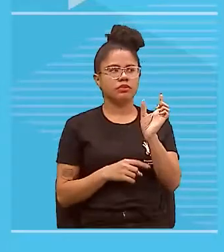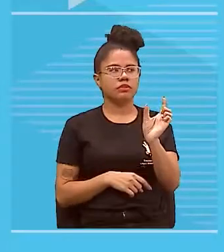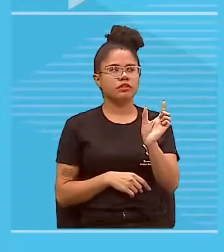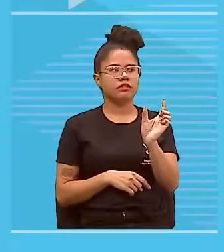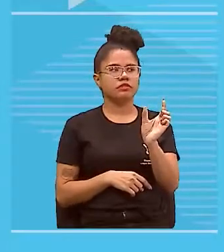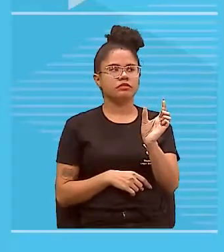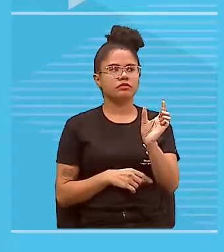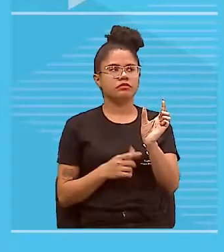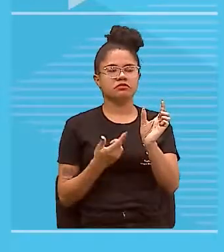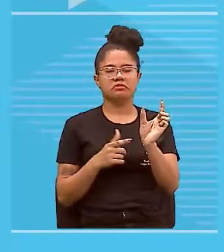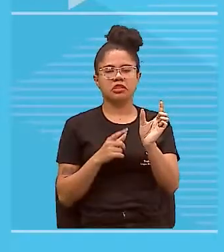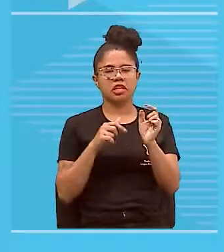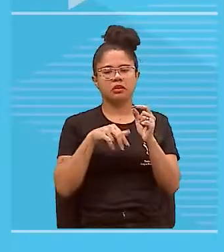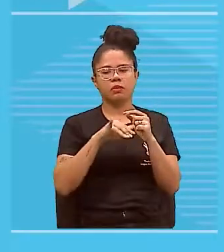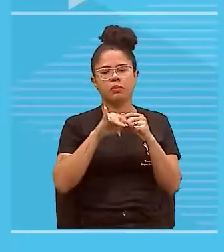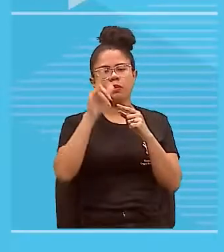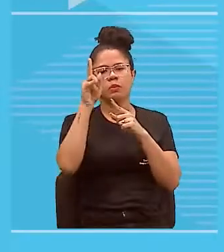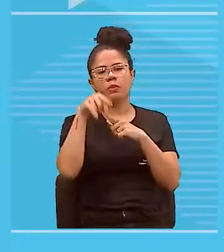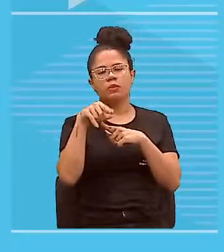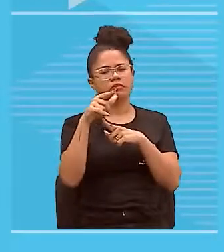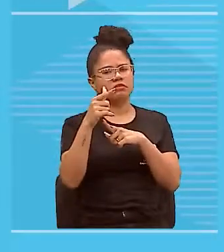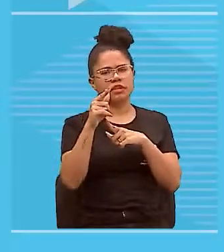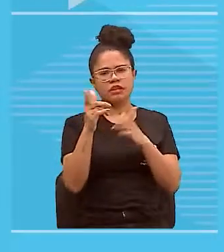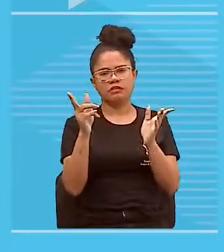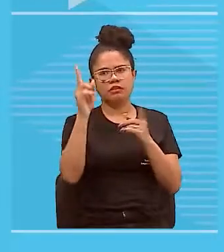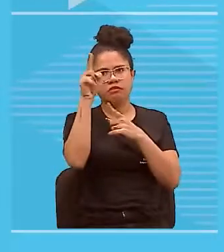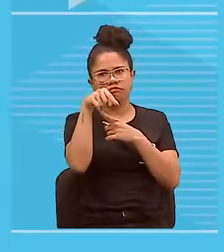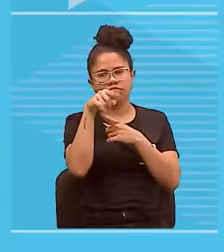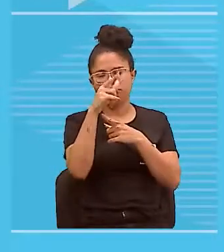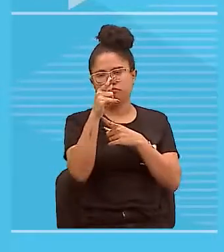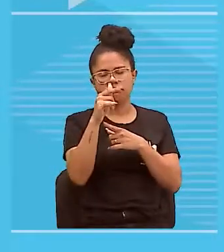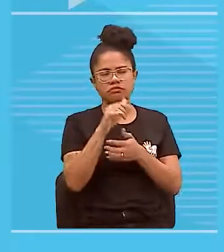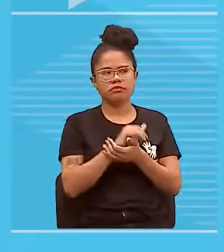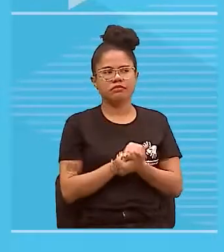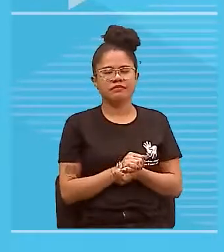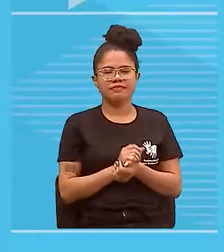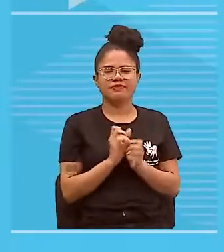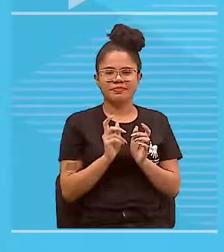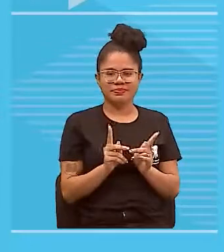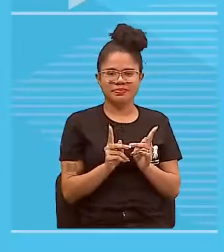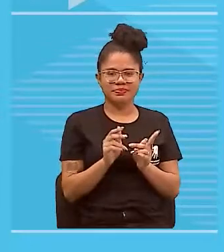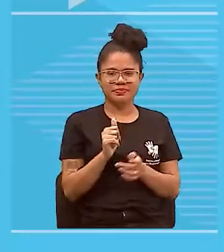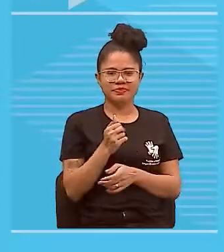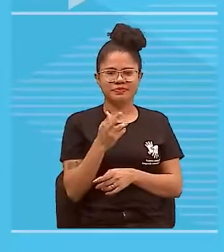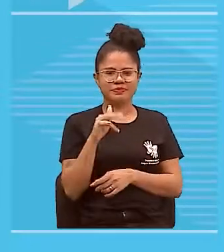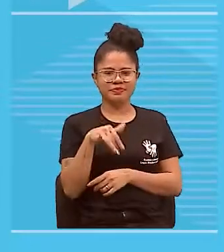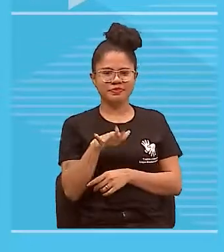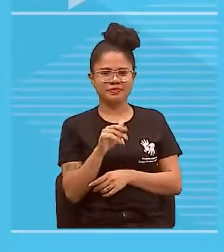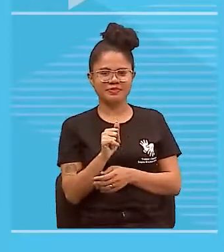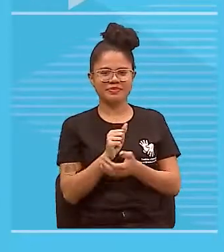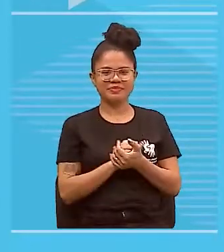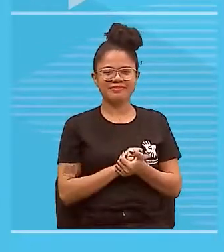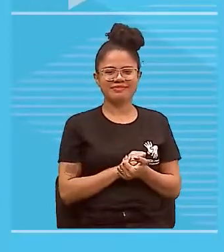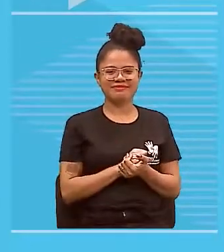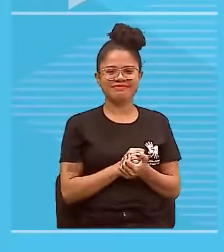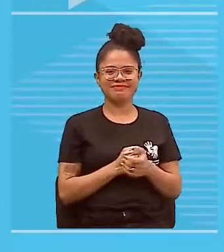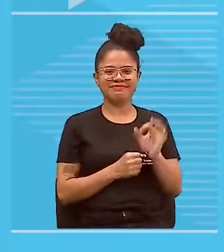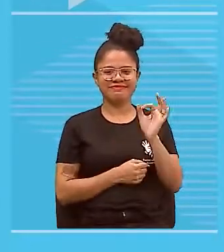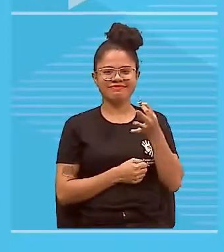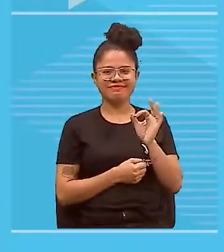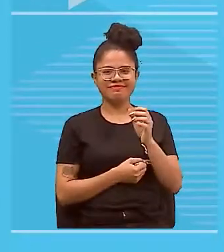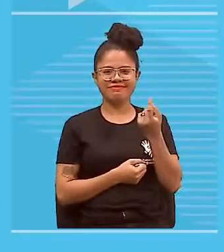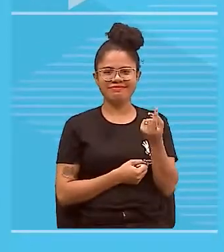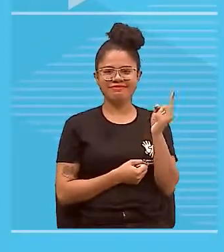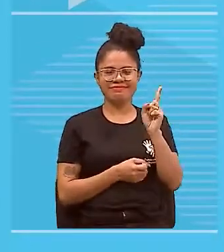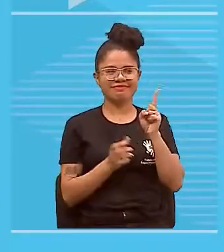então a letra a resposta letra A tranquilo valeu Adriana Valeu Alana vamos fazer